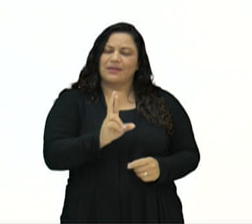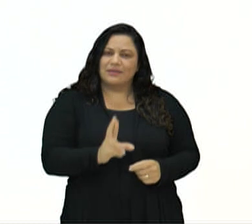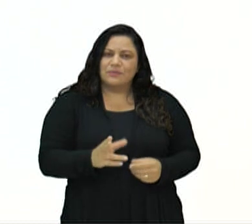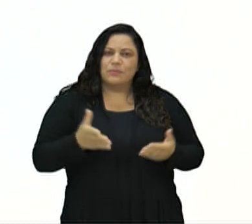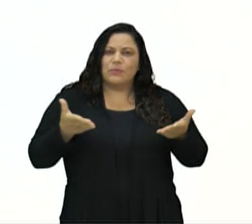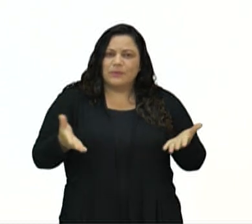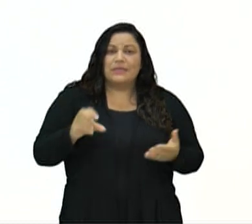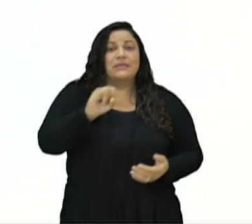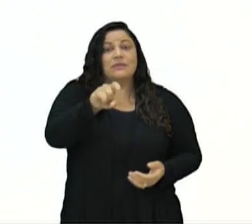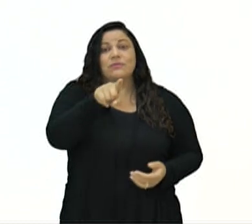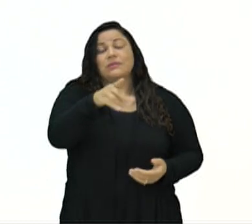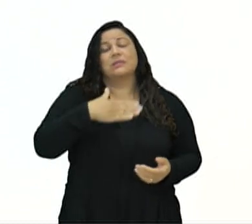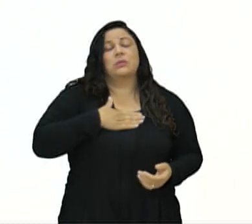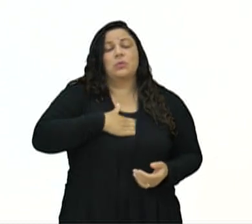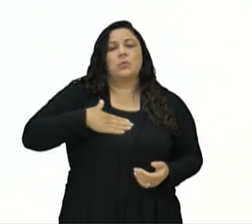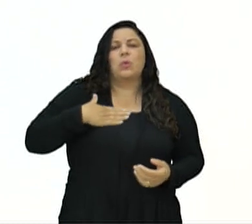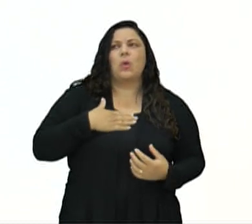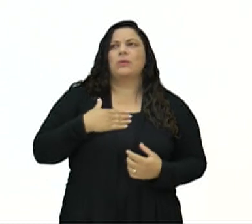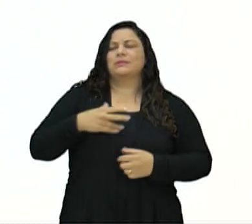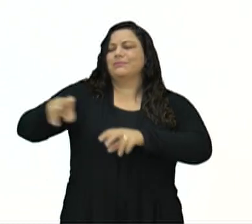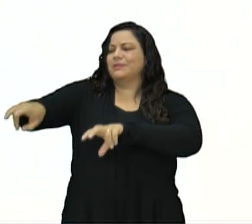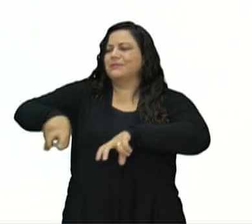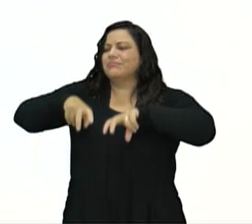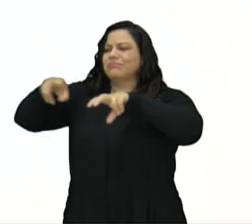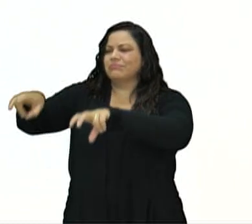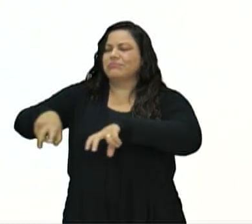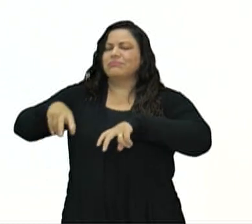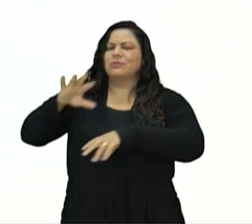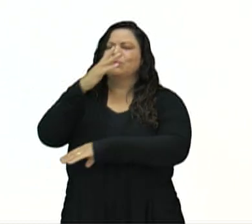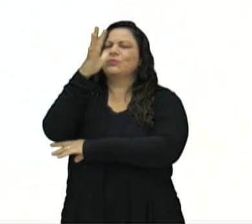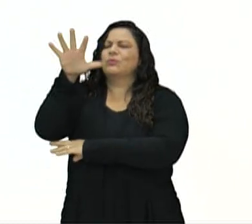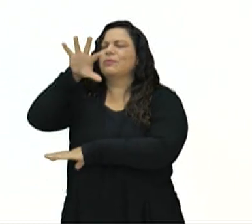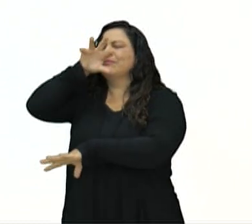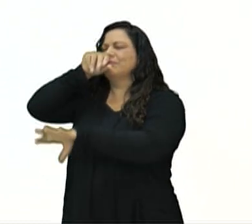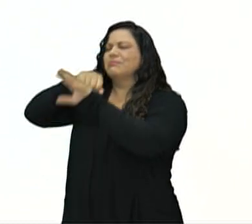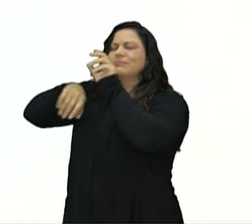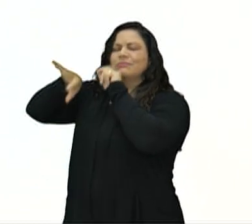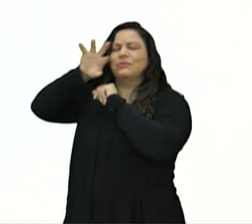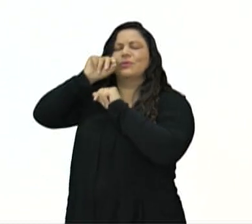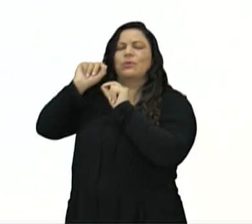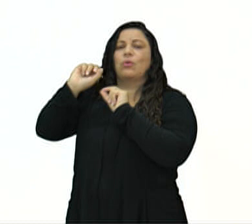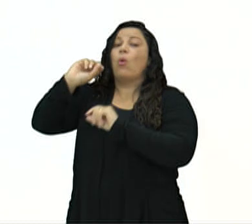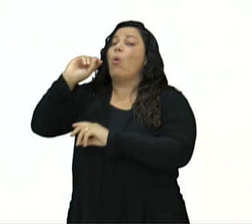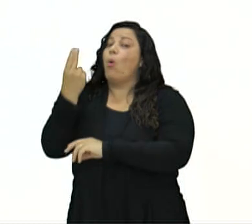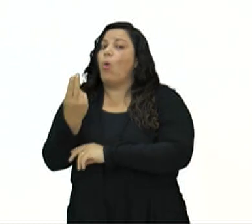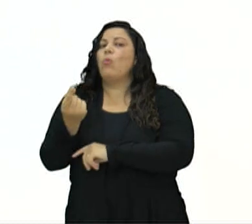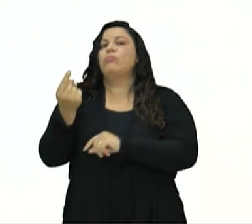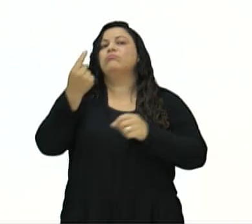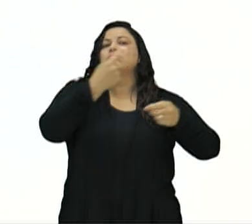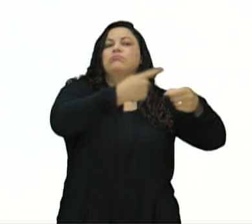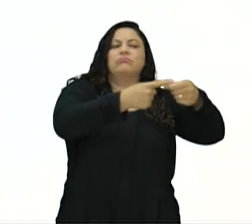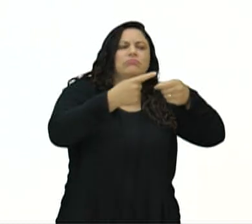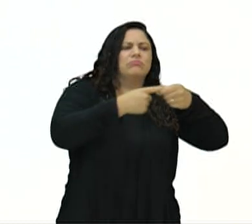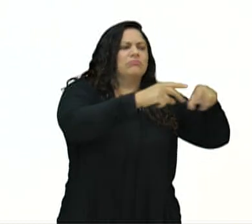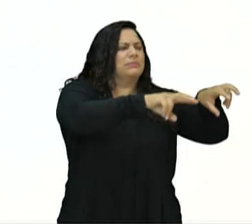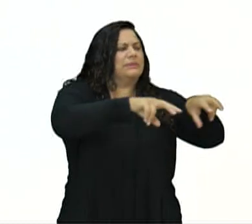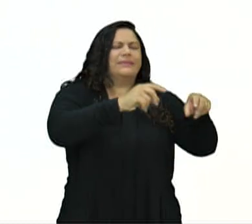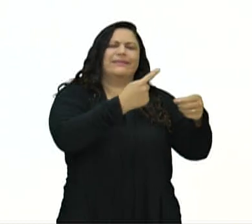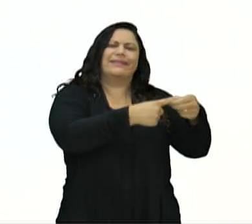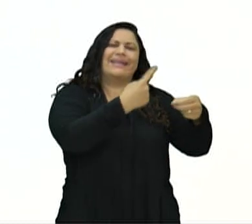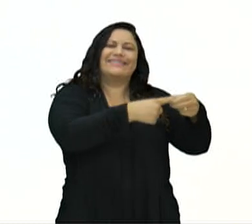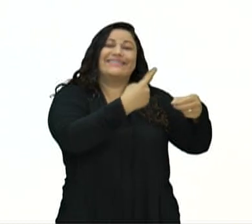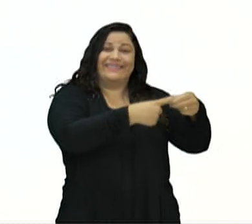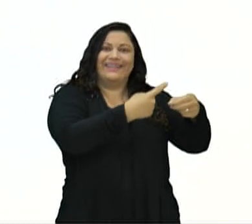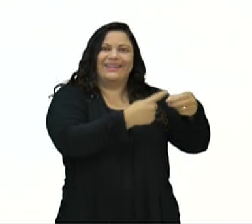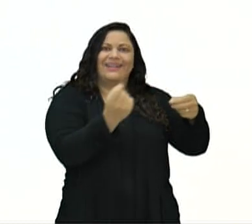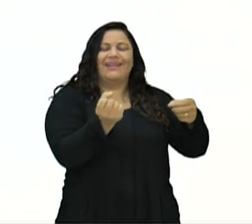se você gosta mais do ar puro do campo, da tranquilidade ou da agitação da cidade, da movimentação.